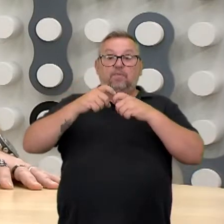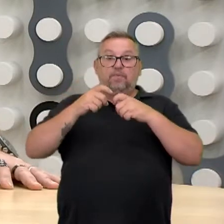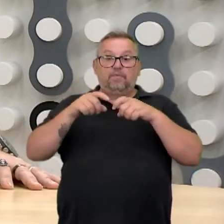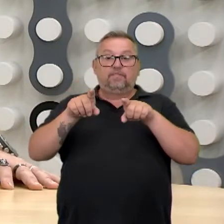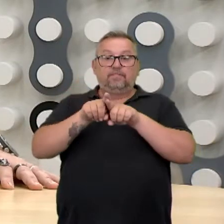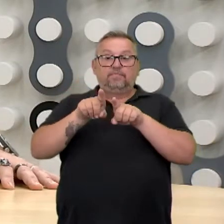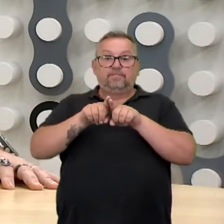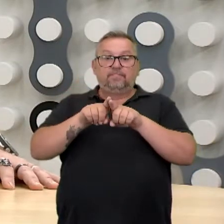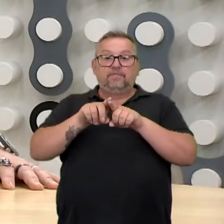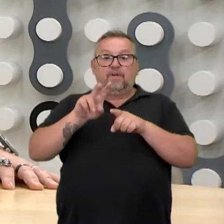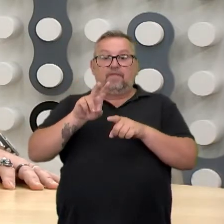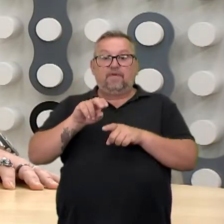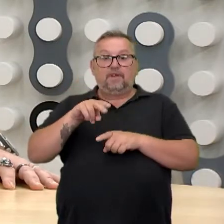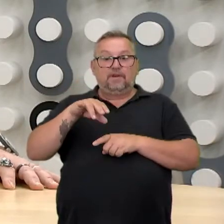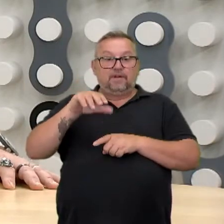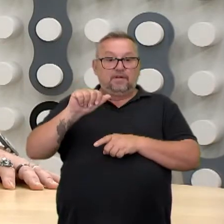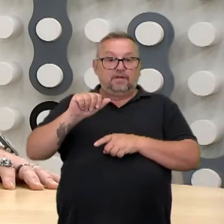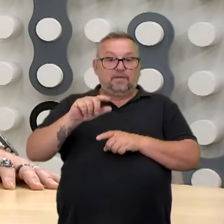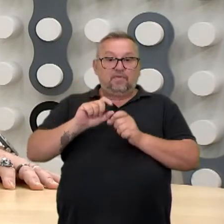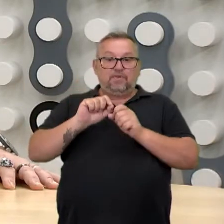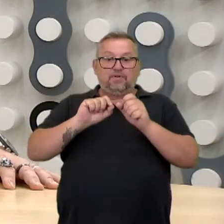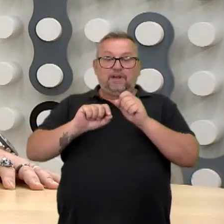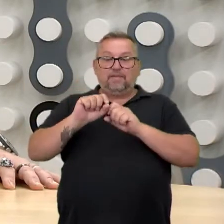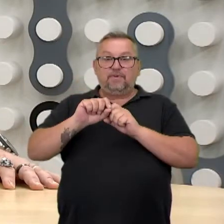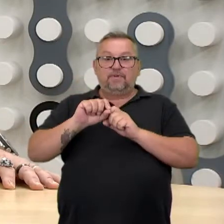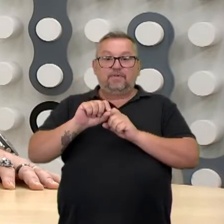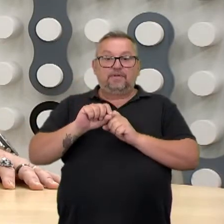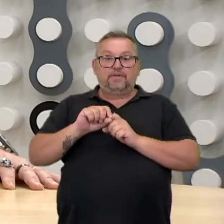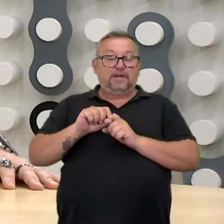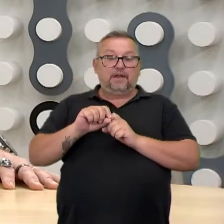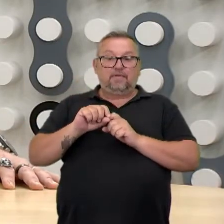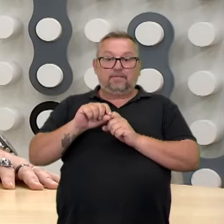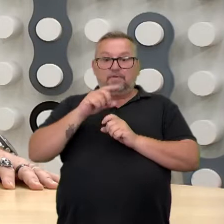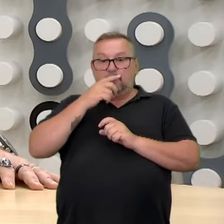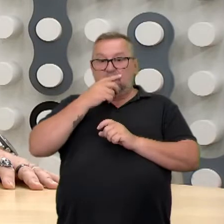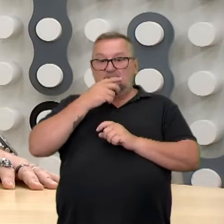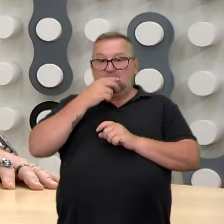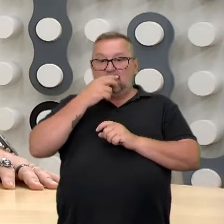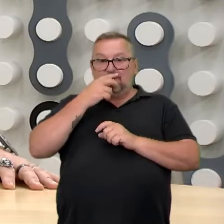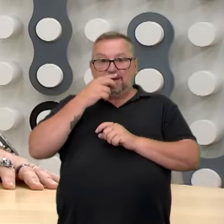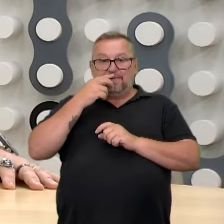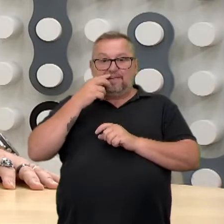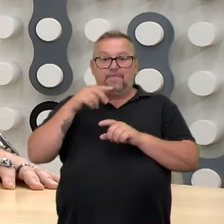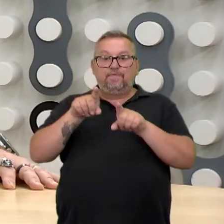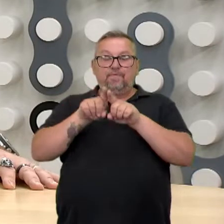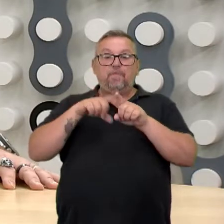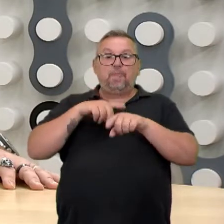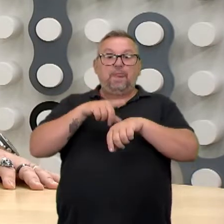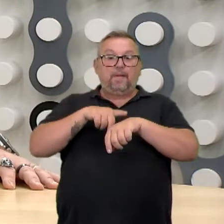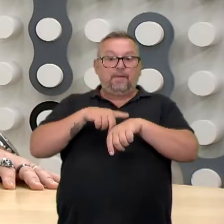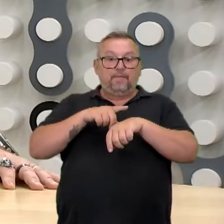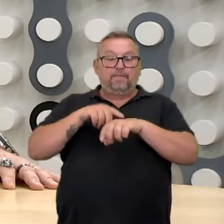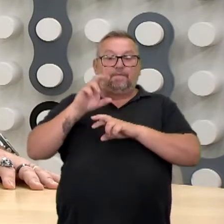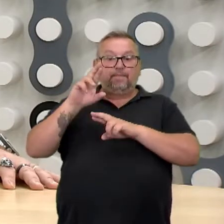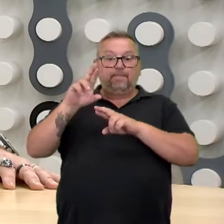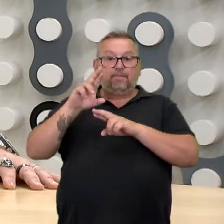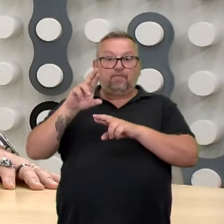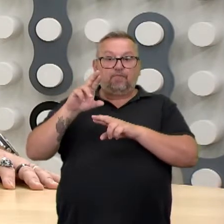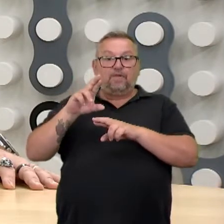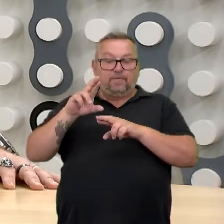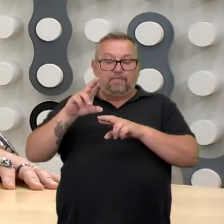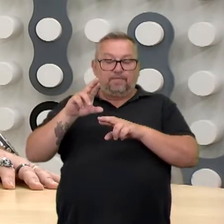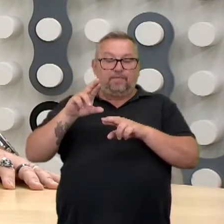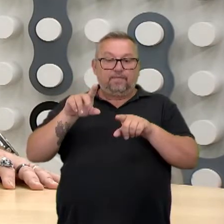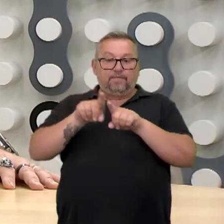das vacinas, né, que aí acaba ajudando aí também no aumento, né, da expectativa de idade aí